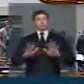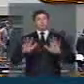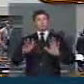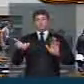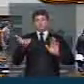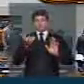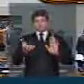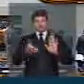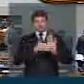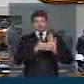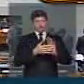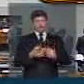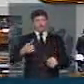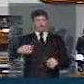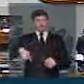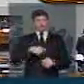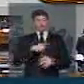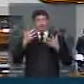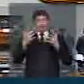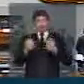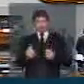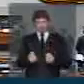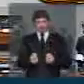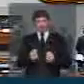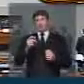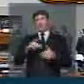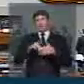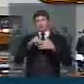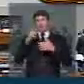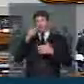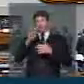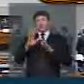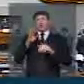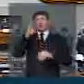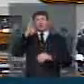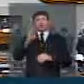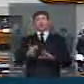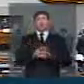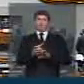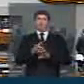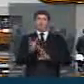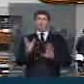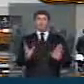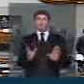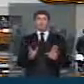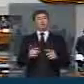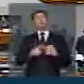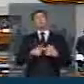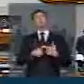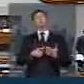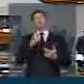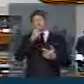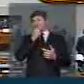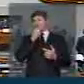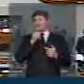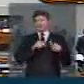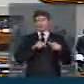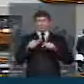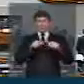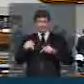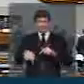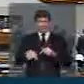presidente, PSD. Que nós fôssemos, logo após a fala do líder, direto para a orientação, até porque o